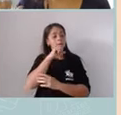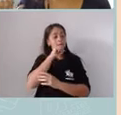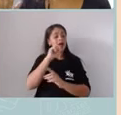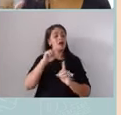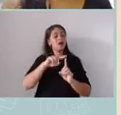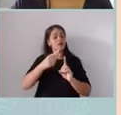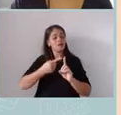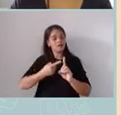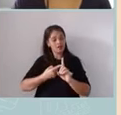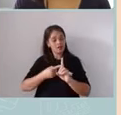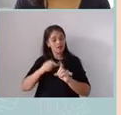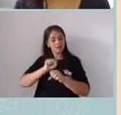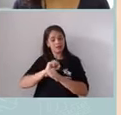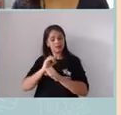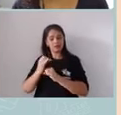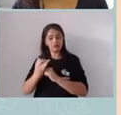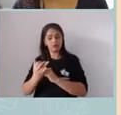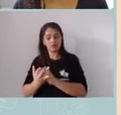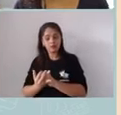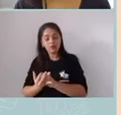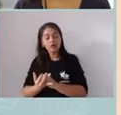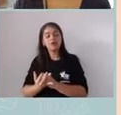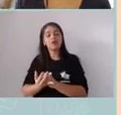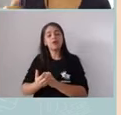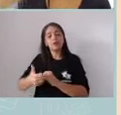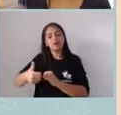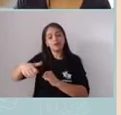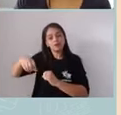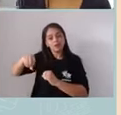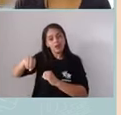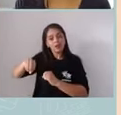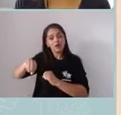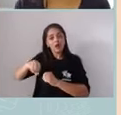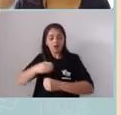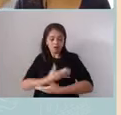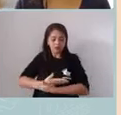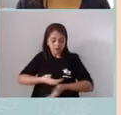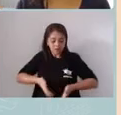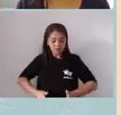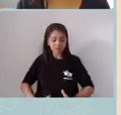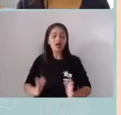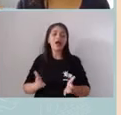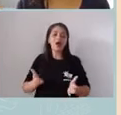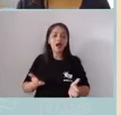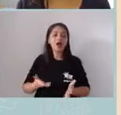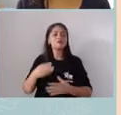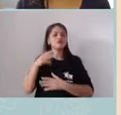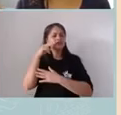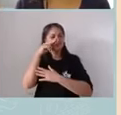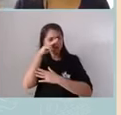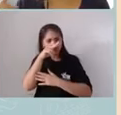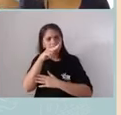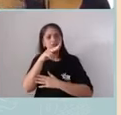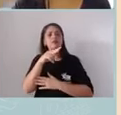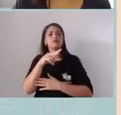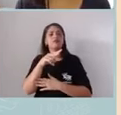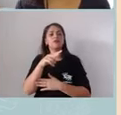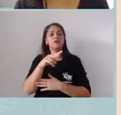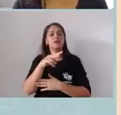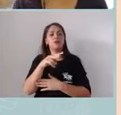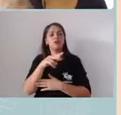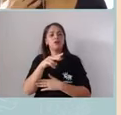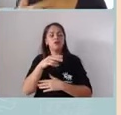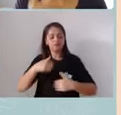contra a Covid-19, e aí a criança já nasce com os anticorpos, e tem também se estimulado, né, a questão da vacinação